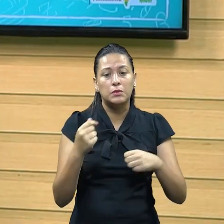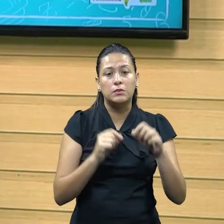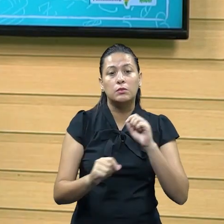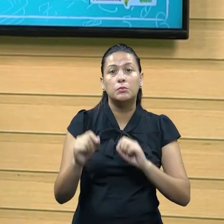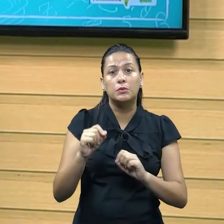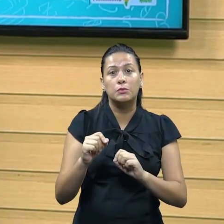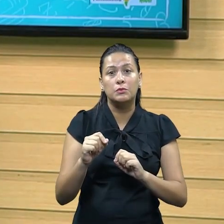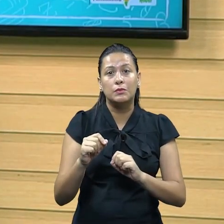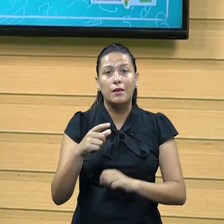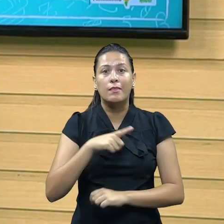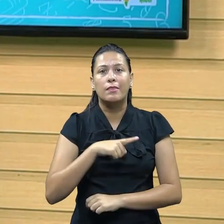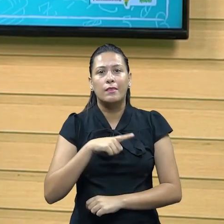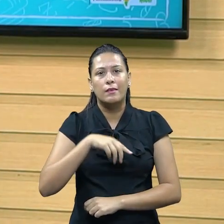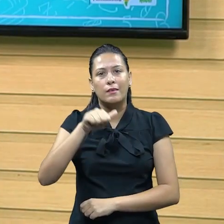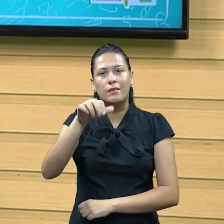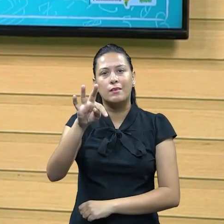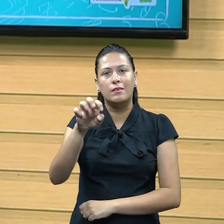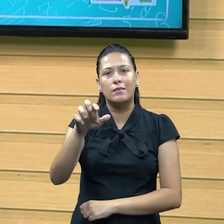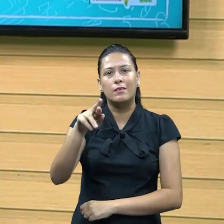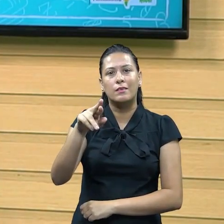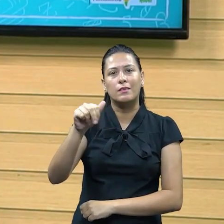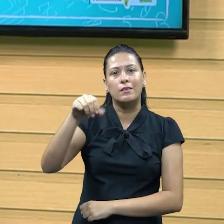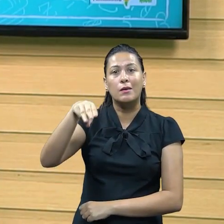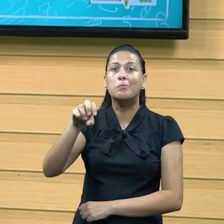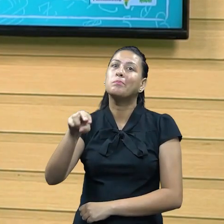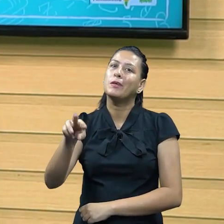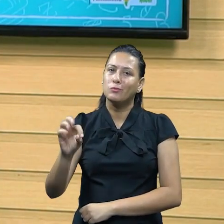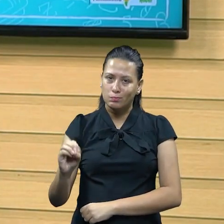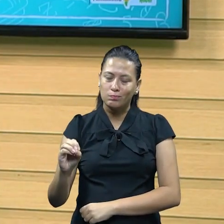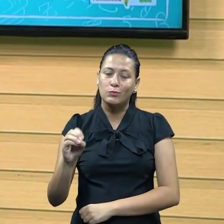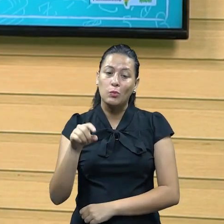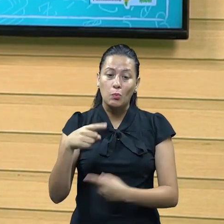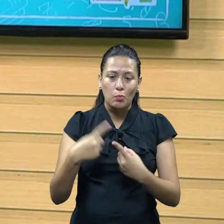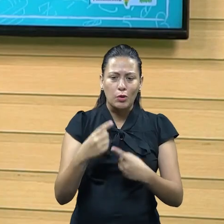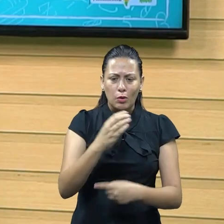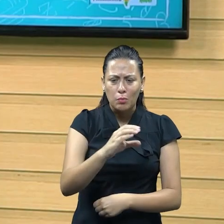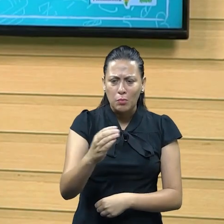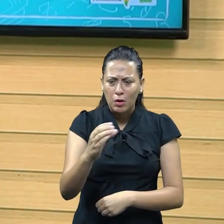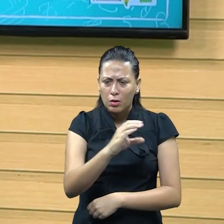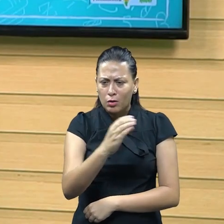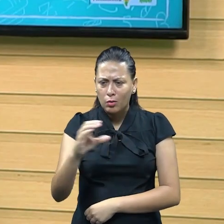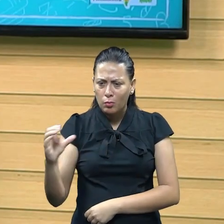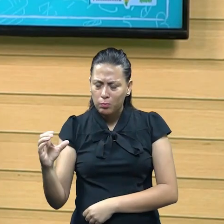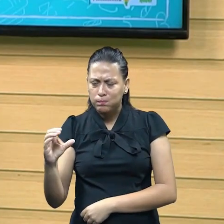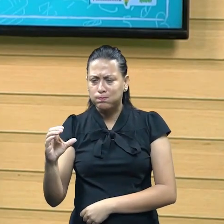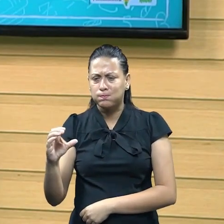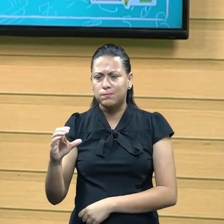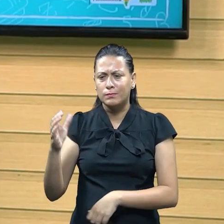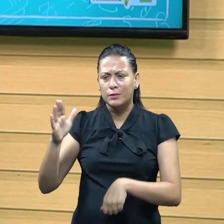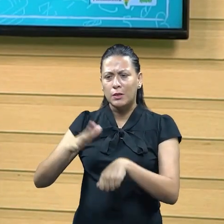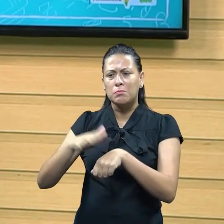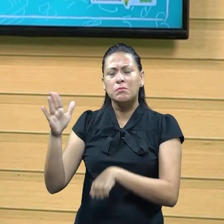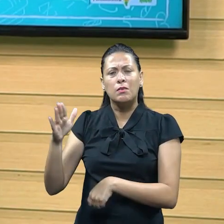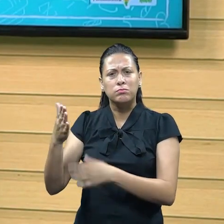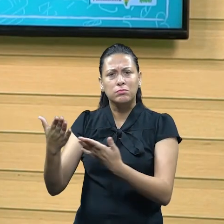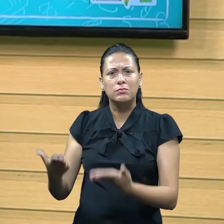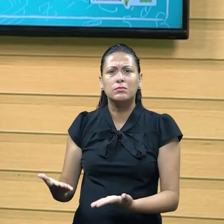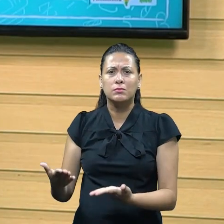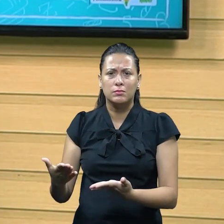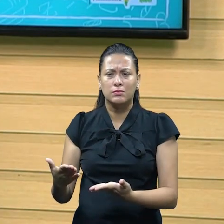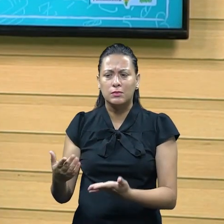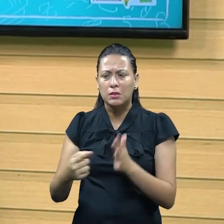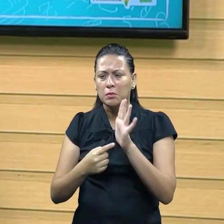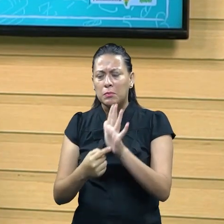este aterramento. Essa corrente que vai aparecer ali a mais, que então era para estar ali, ela tem que ser levada à